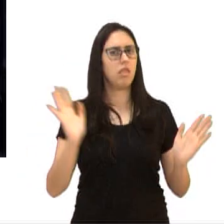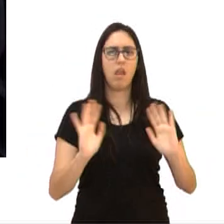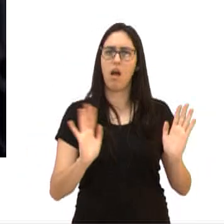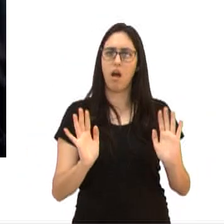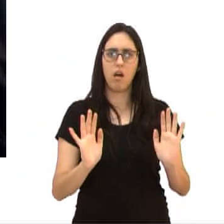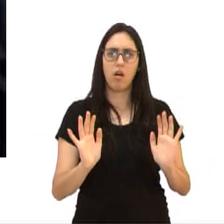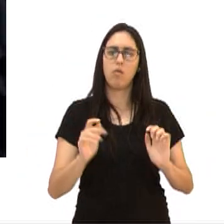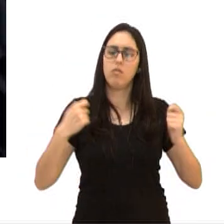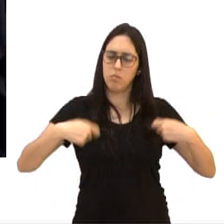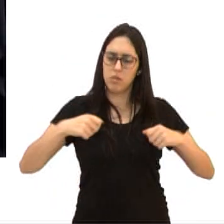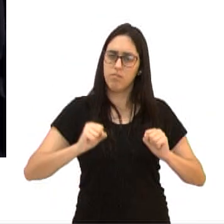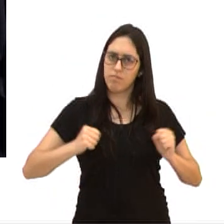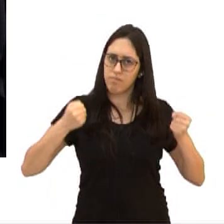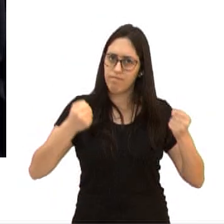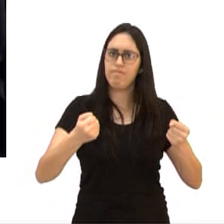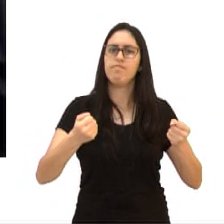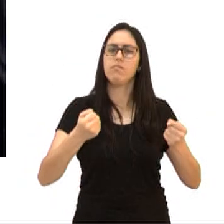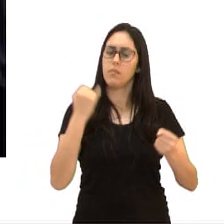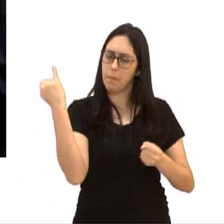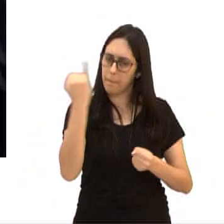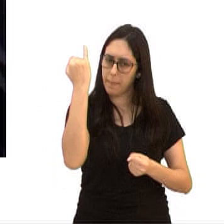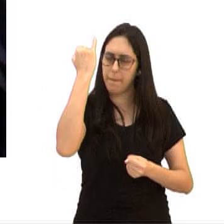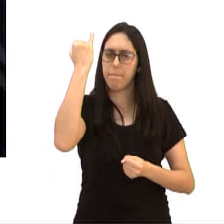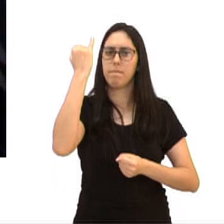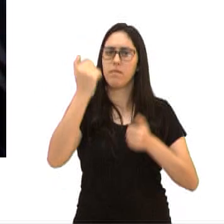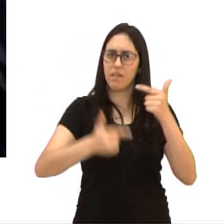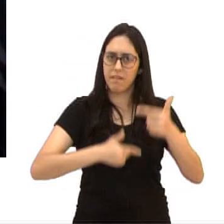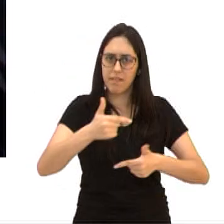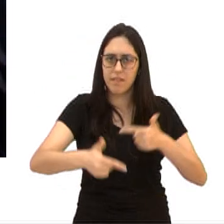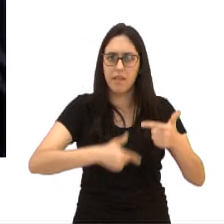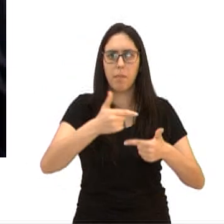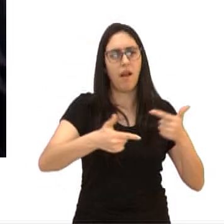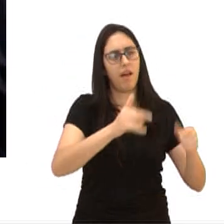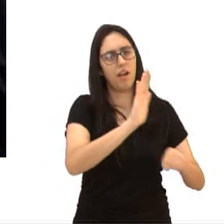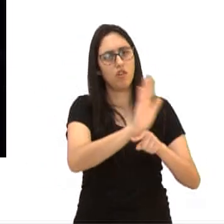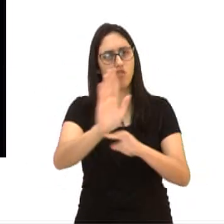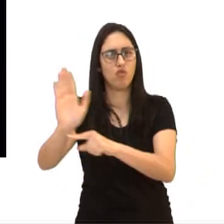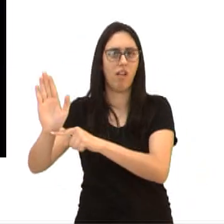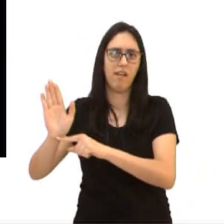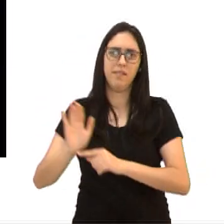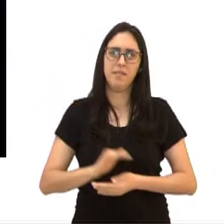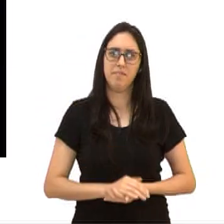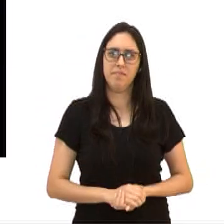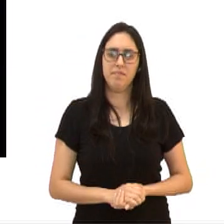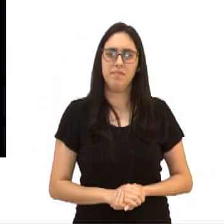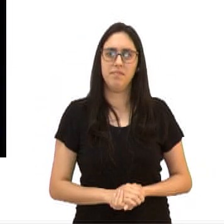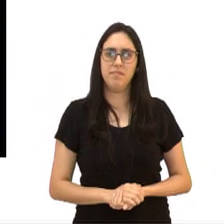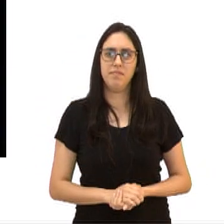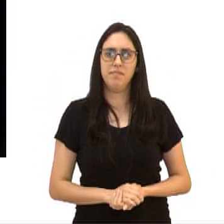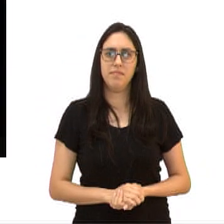nos empenhemos, nos envolvamos pela libertação.